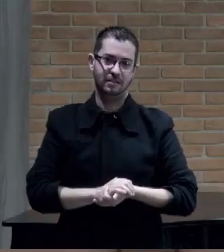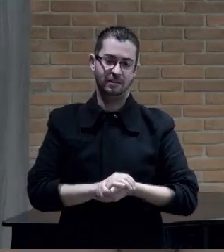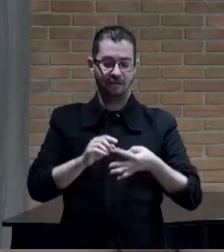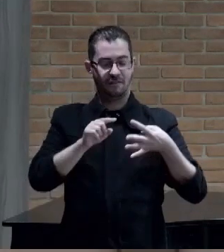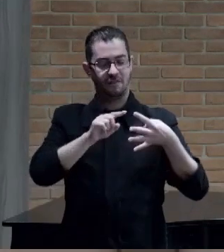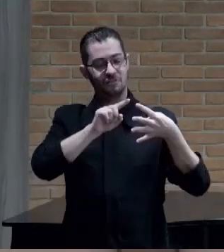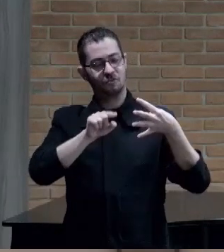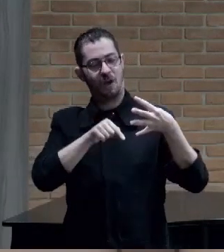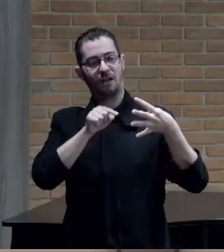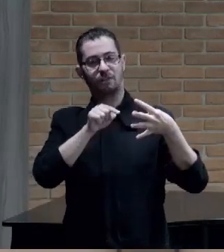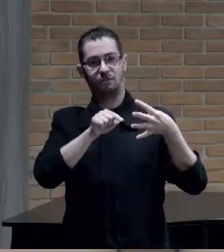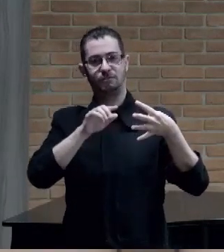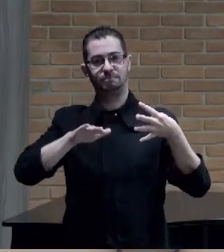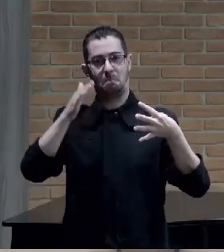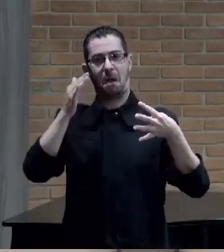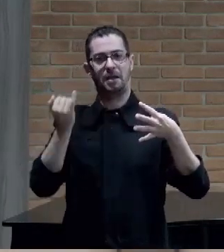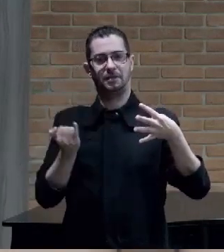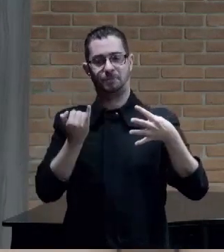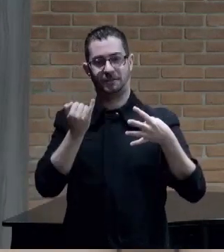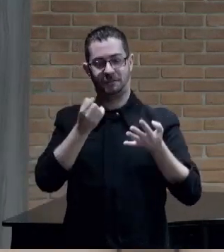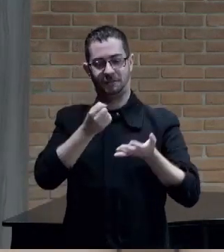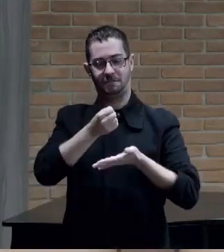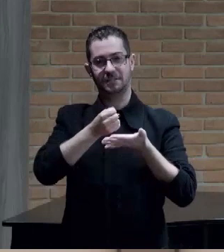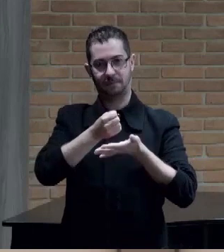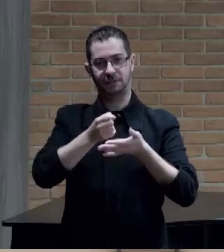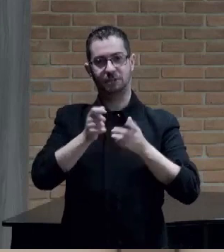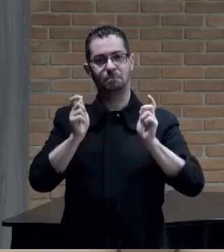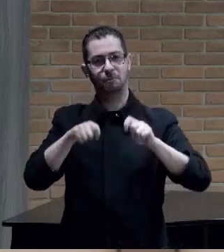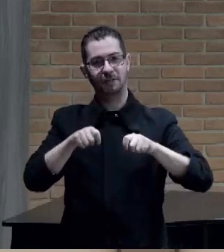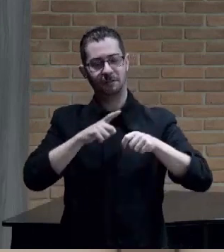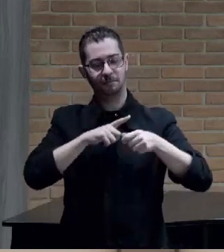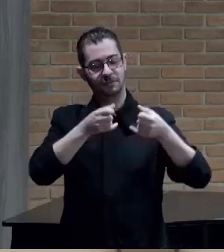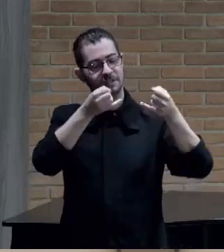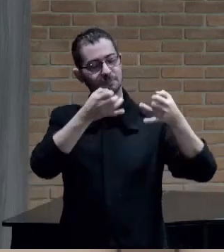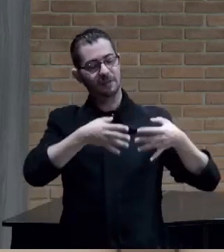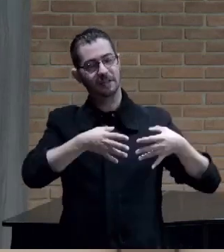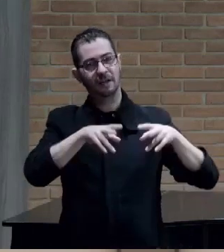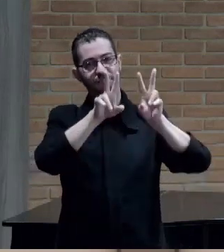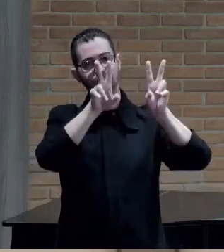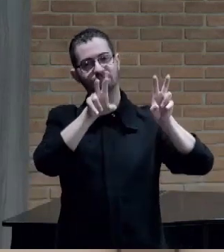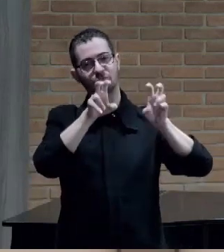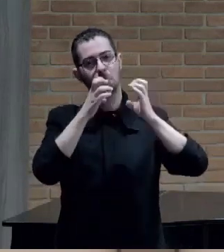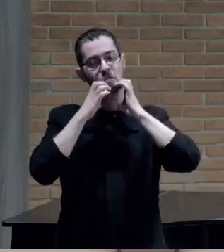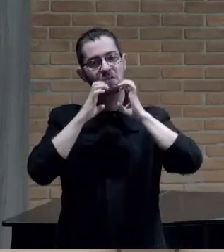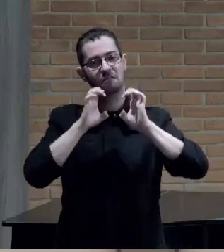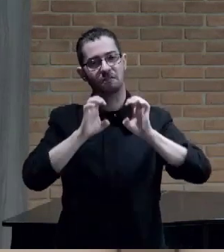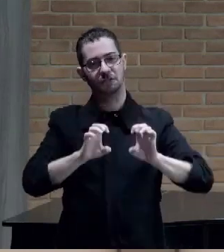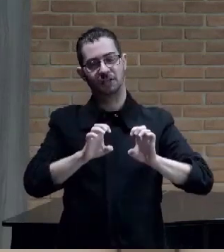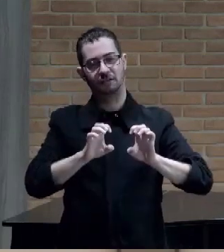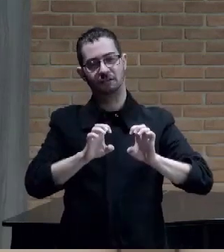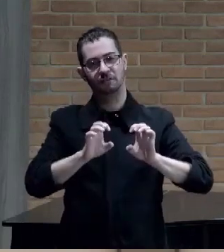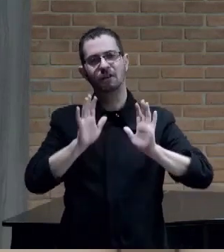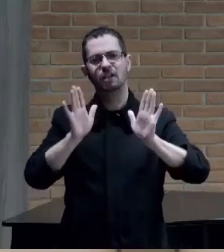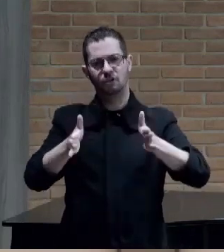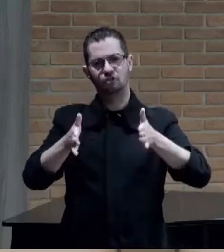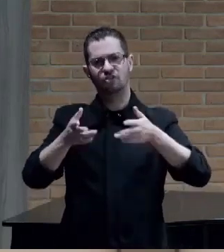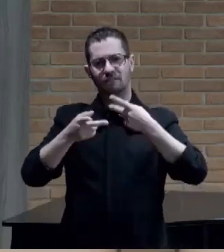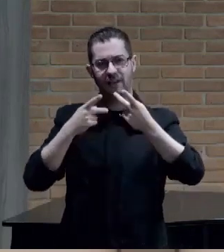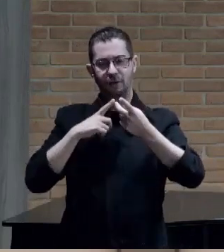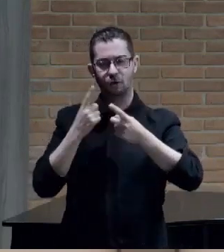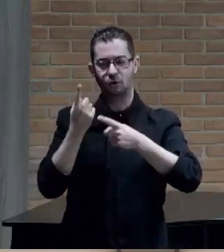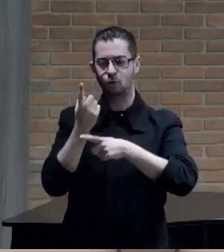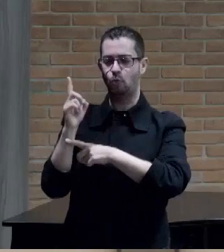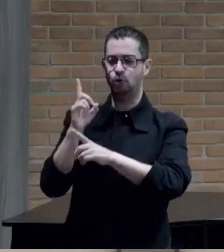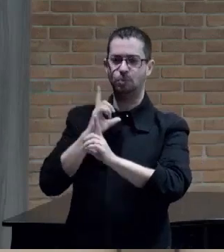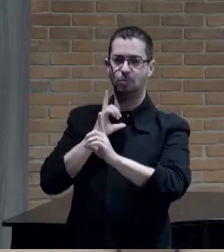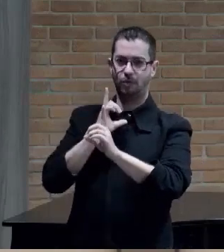Basicamente é isso que nós podemos falar a respeito do evangelho. E como eu havia dito na nossa última mensagem aqui,